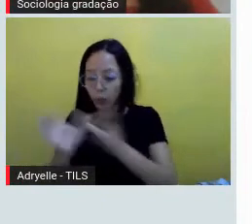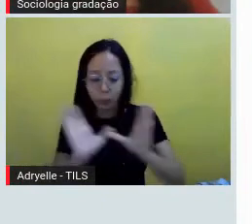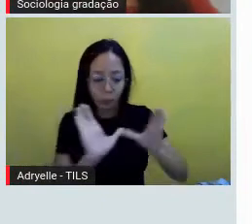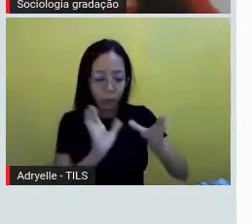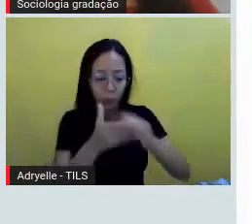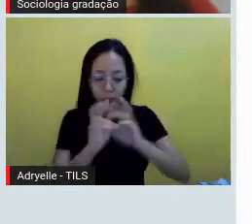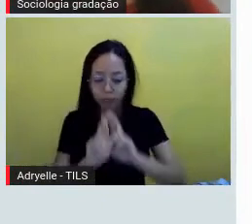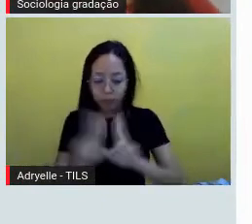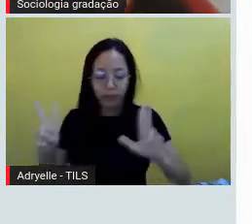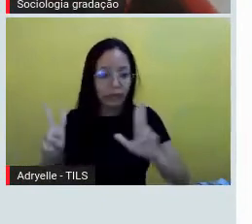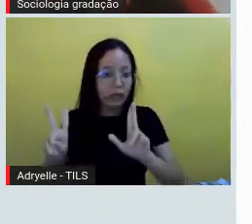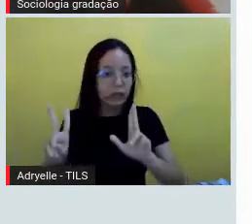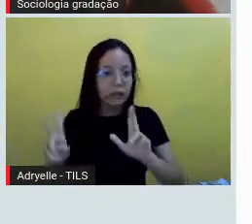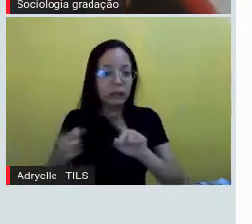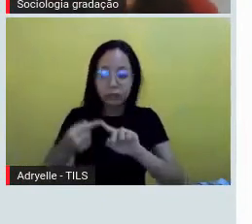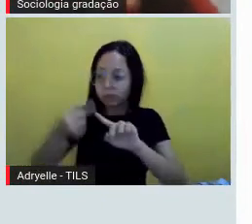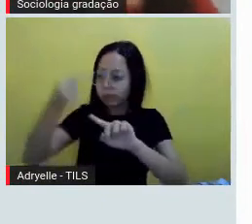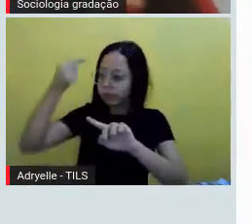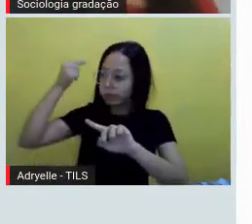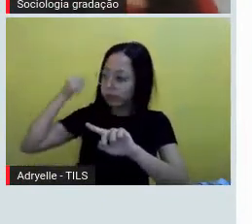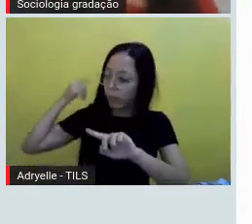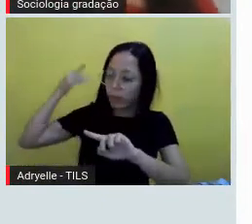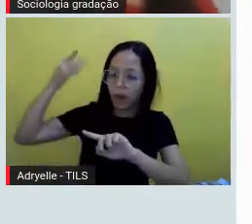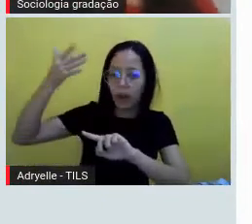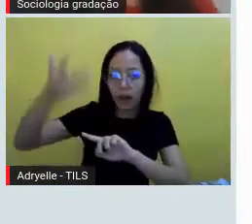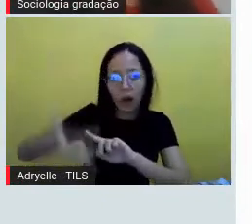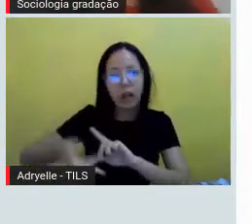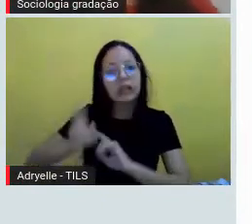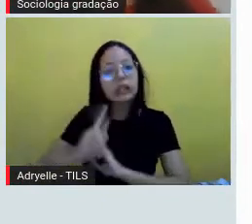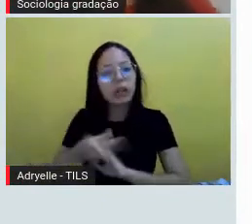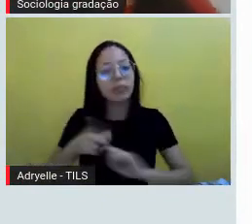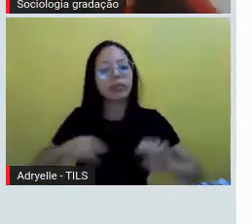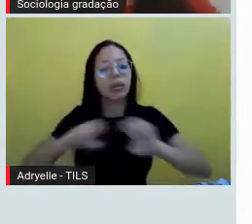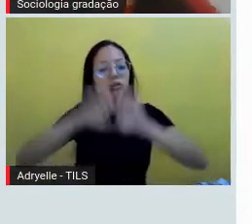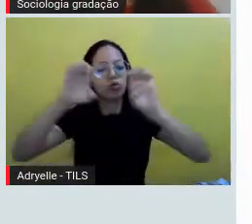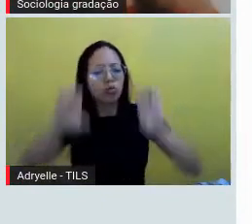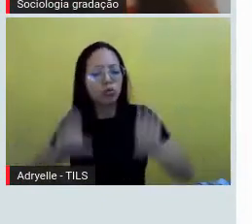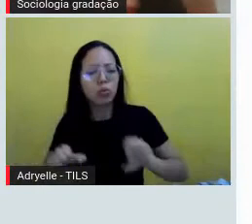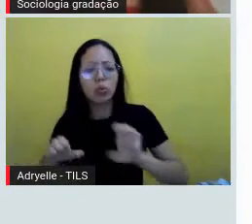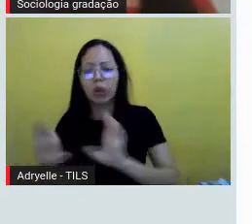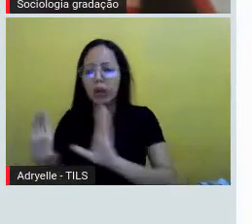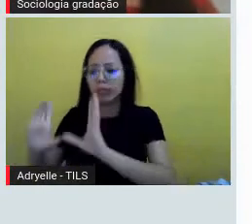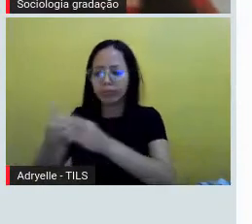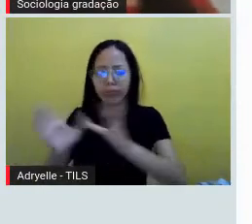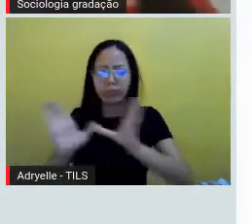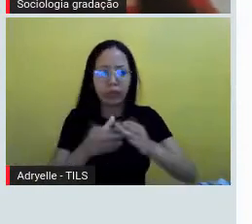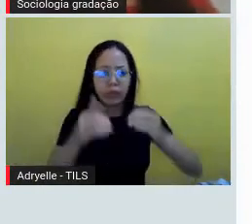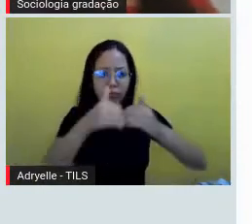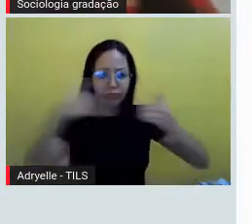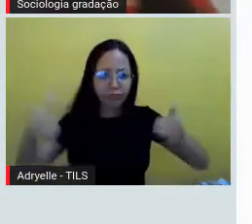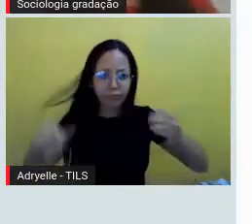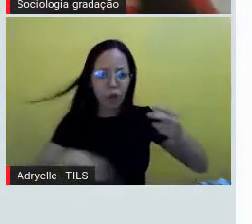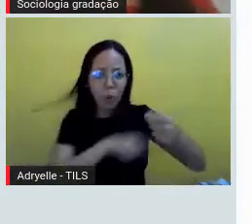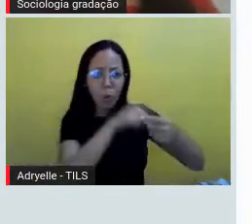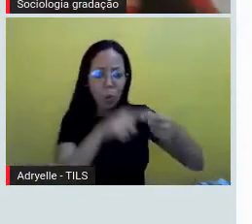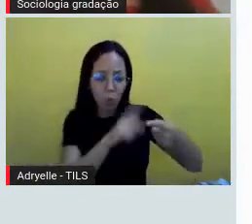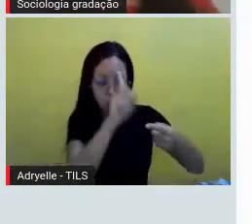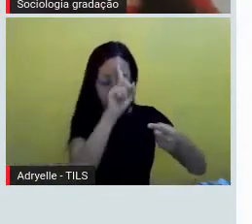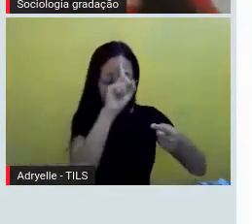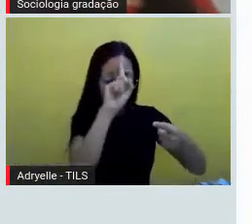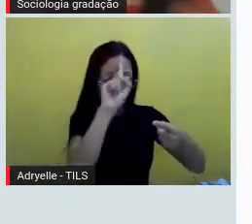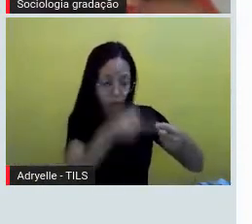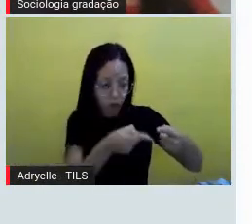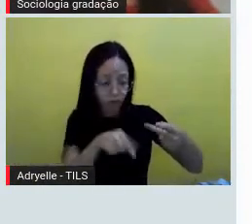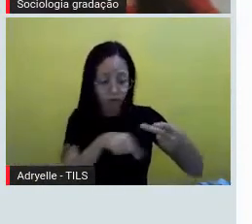as épocas, sempre houve uma estrutura de classes dividida entre dominados e dominantes. E